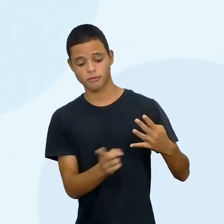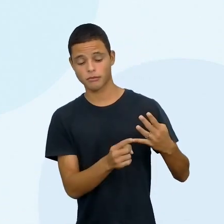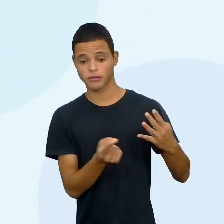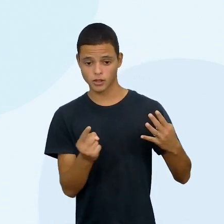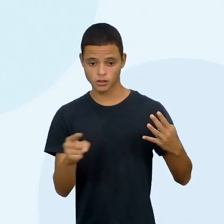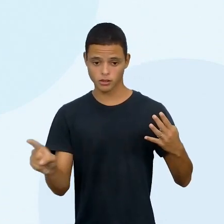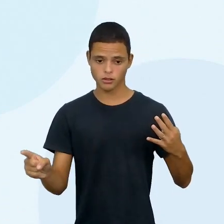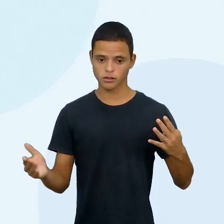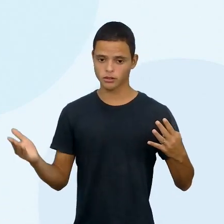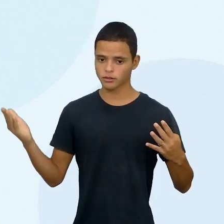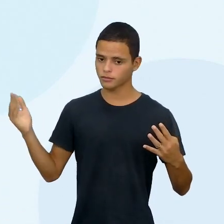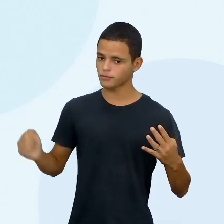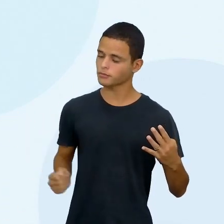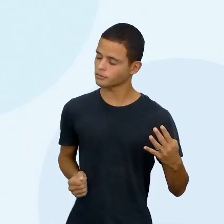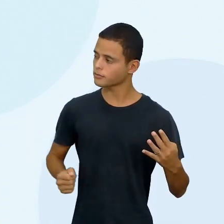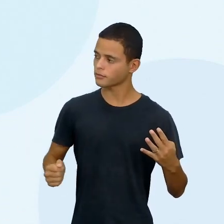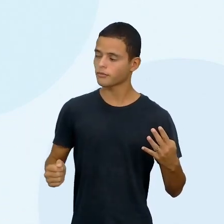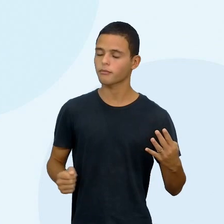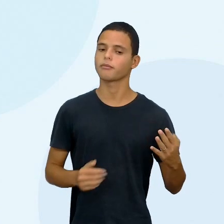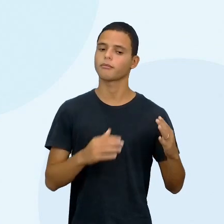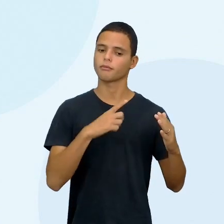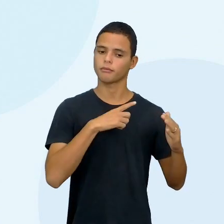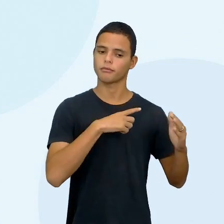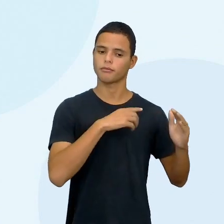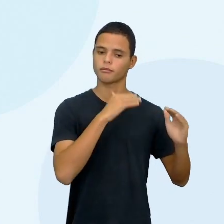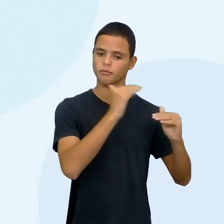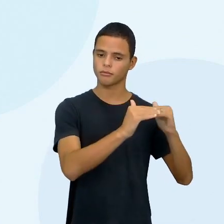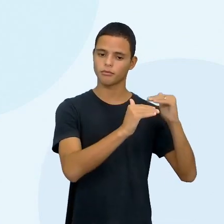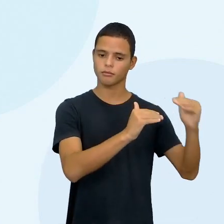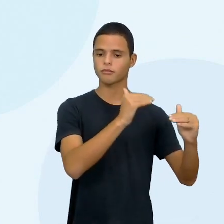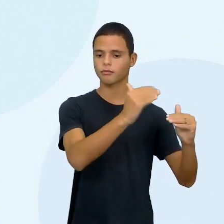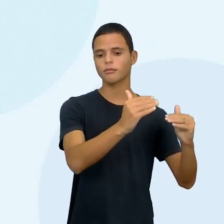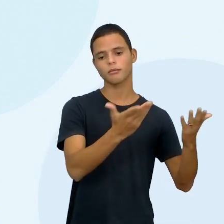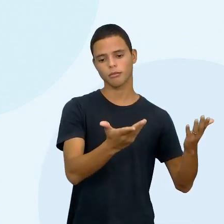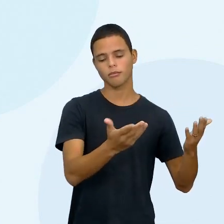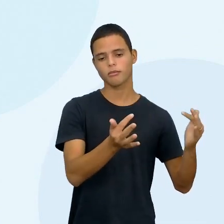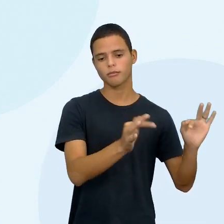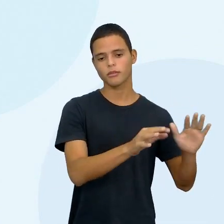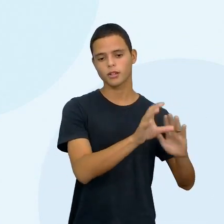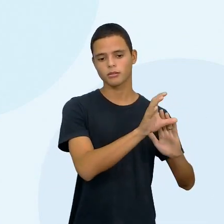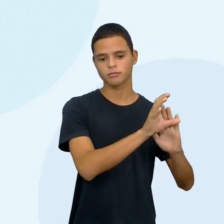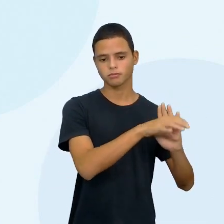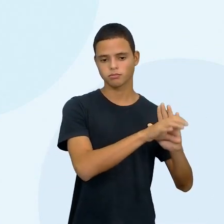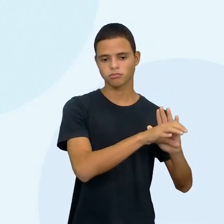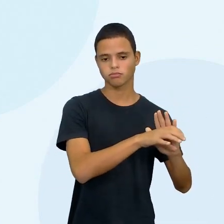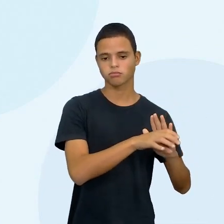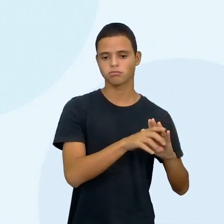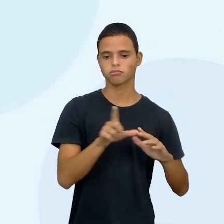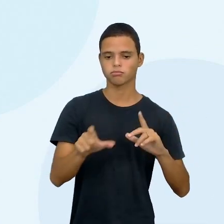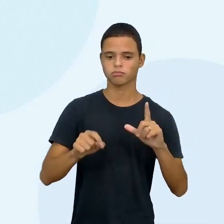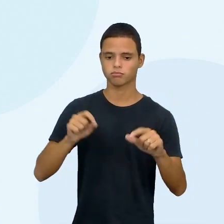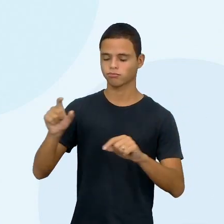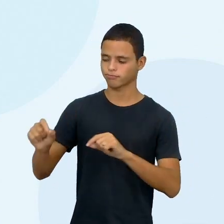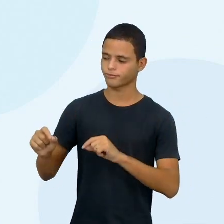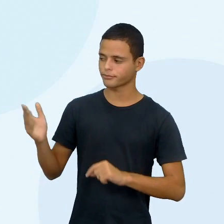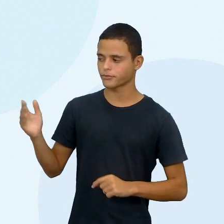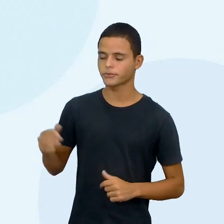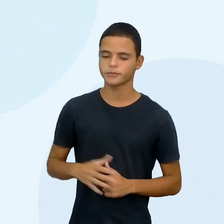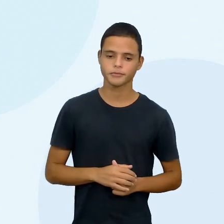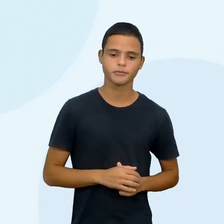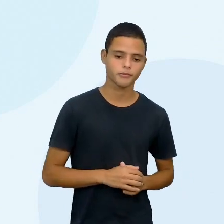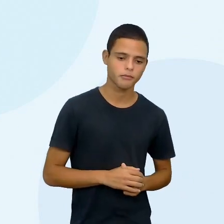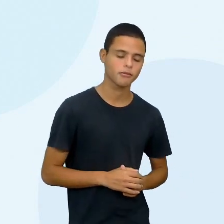e relativamente a cada critério, então você tem que estar bem ciente disso, e a definição de uma escala.